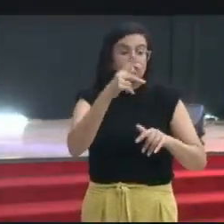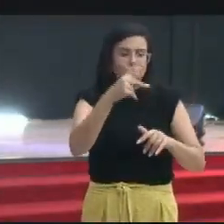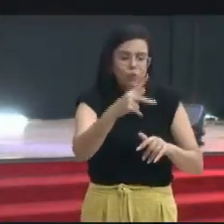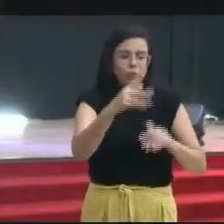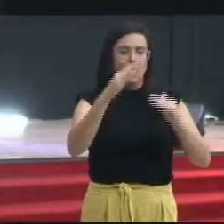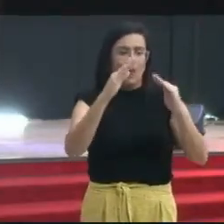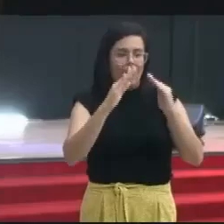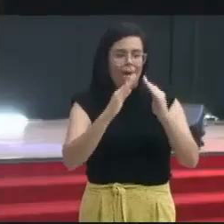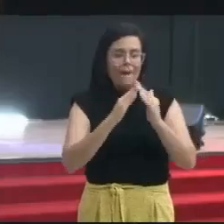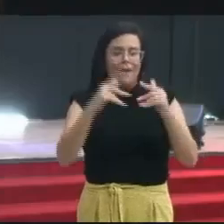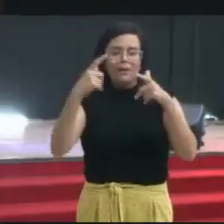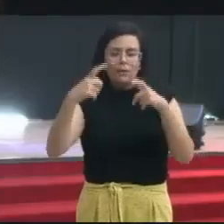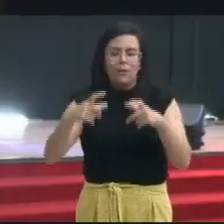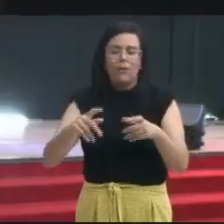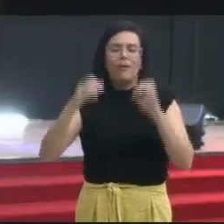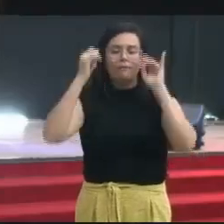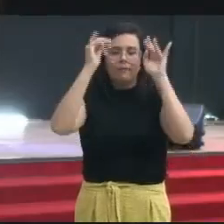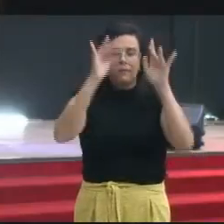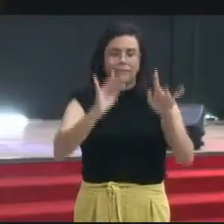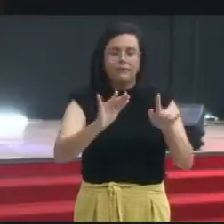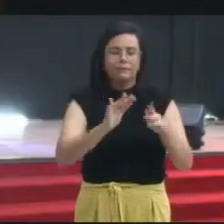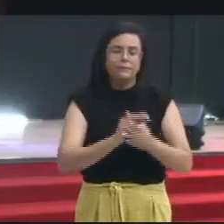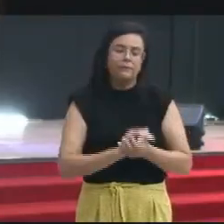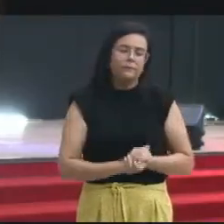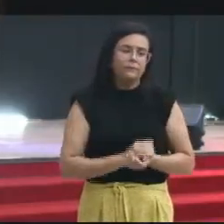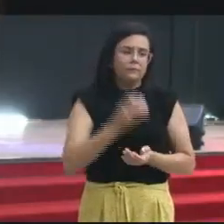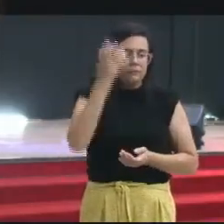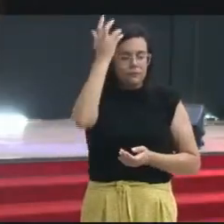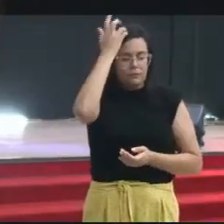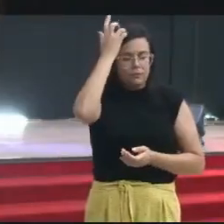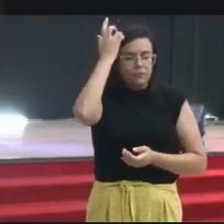será um lugar de bênçãos.